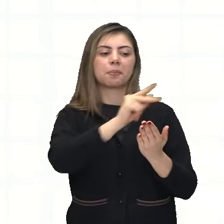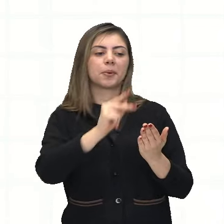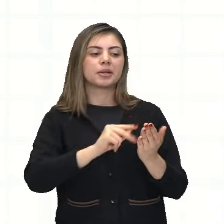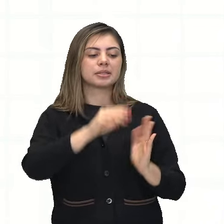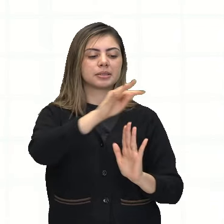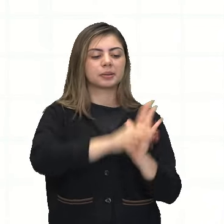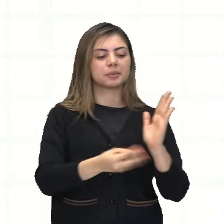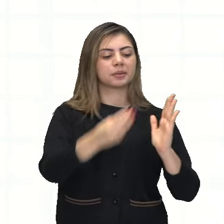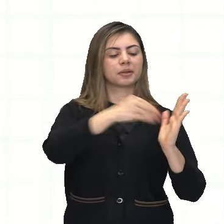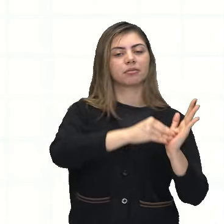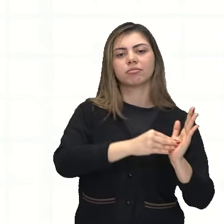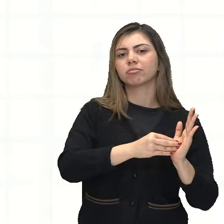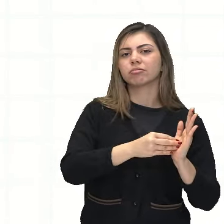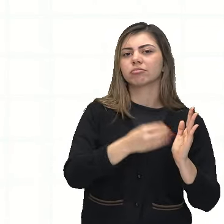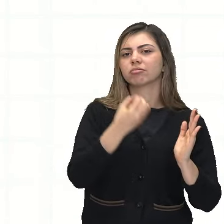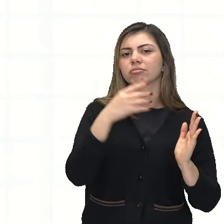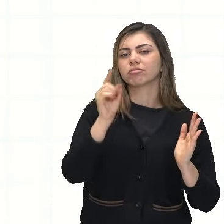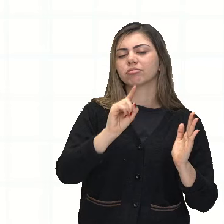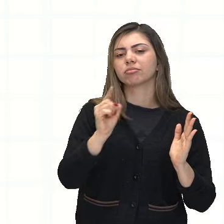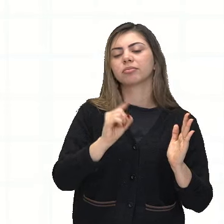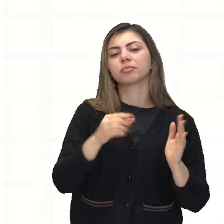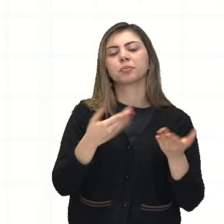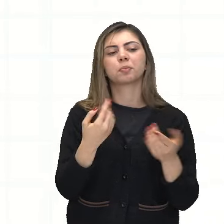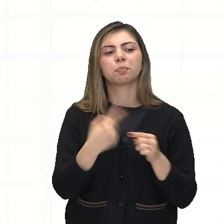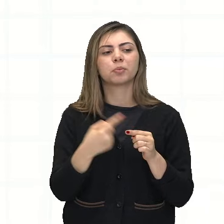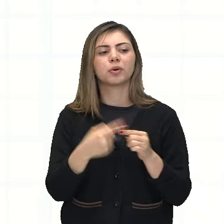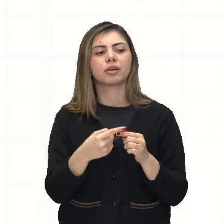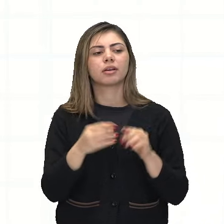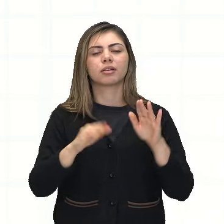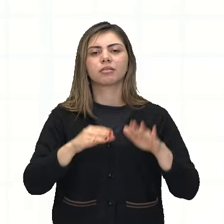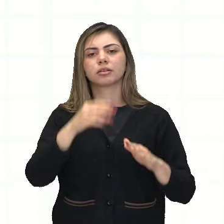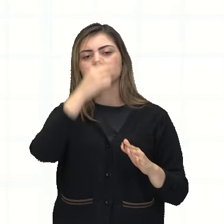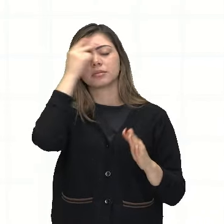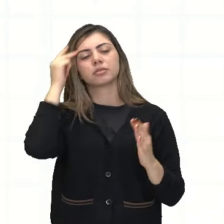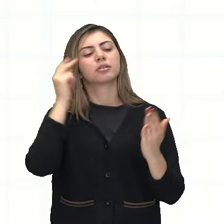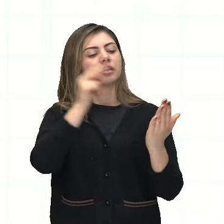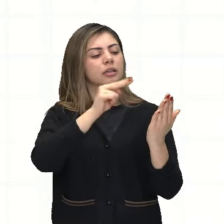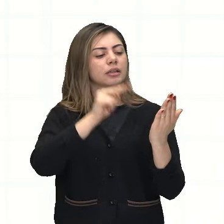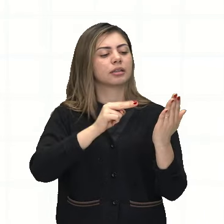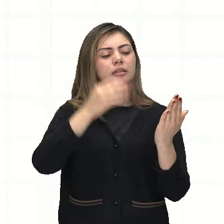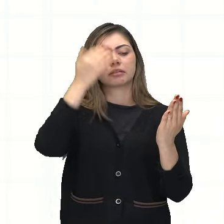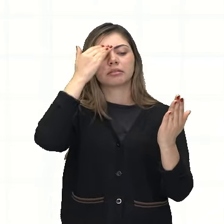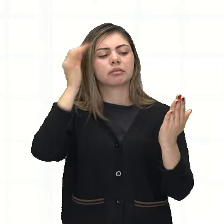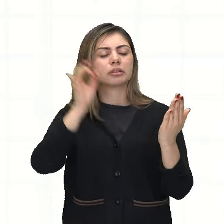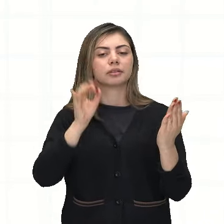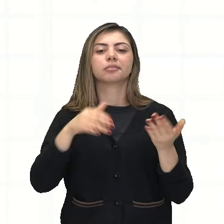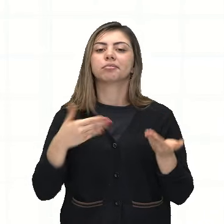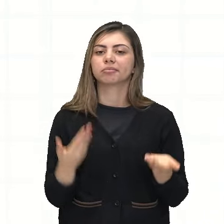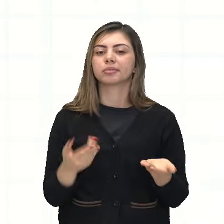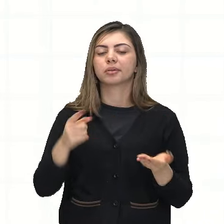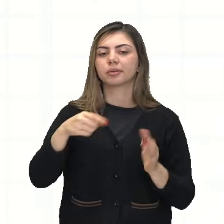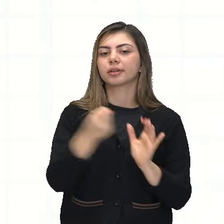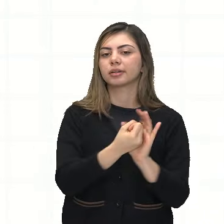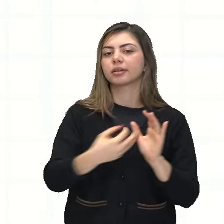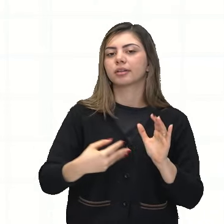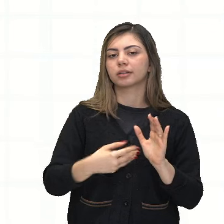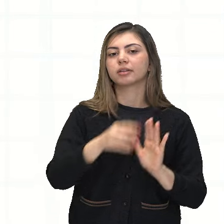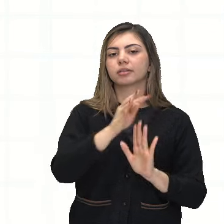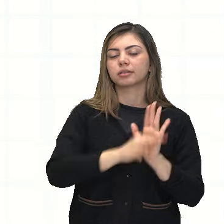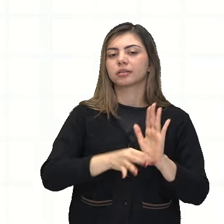texto um modo de falar que não tenha muito a ver com o aspecto científico tudo isso faz parte da característica do texto